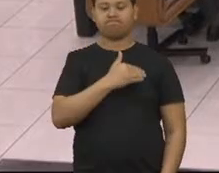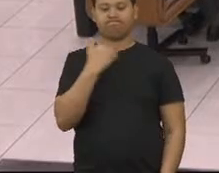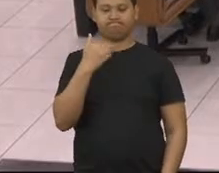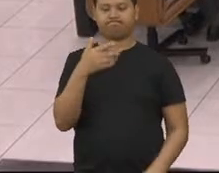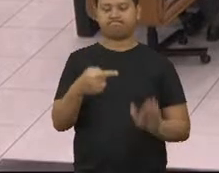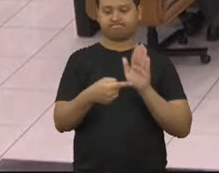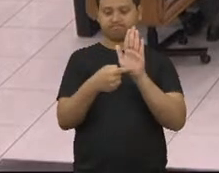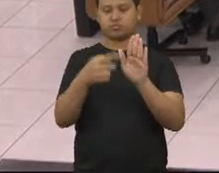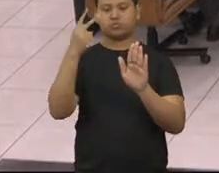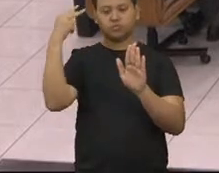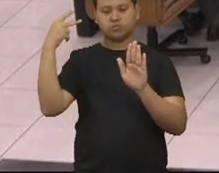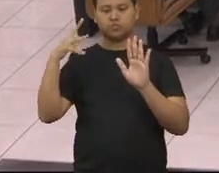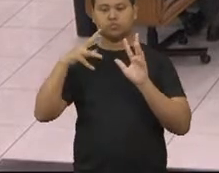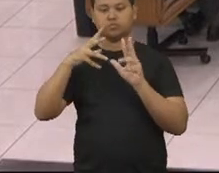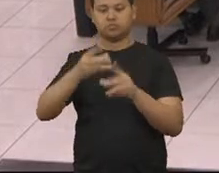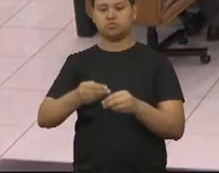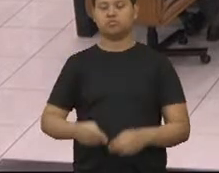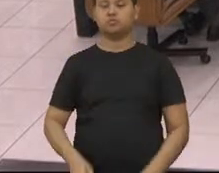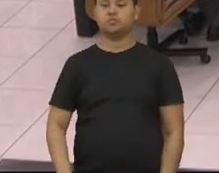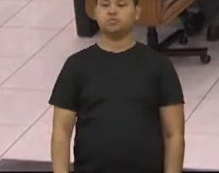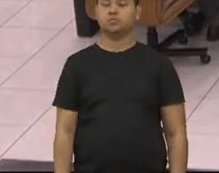pelos senhores vereadores.